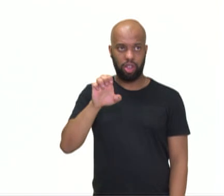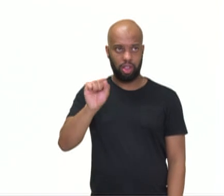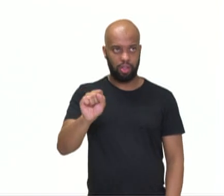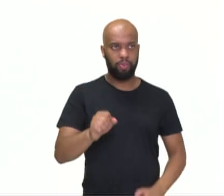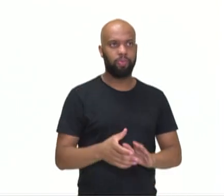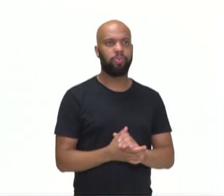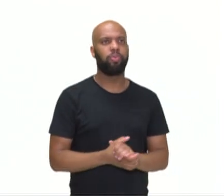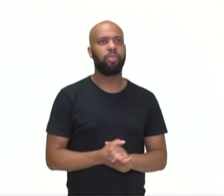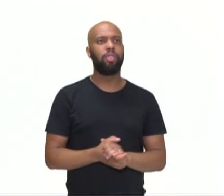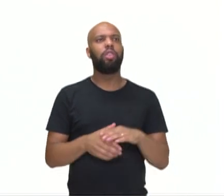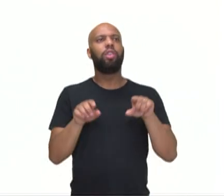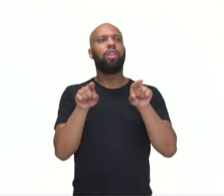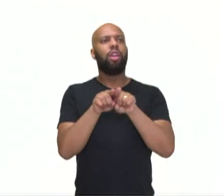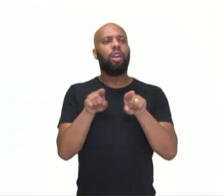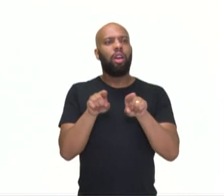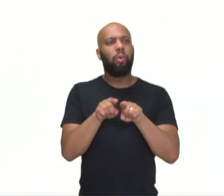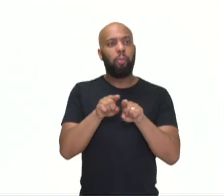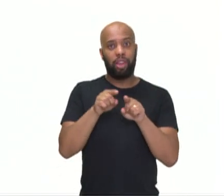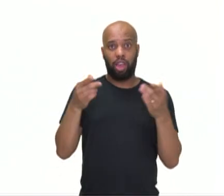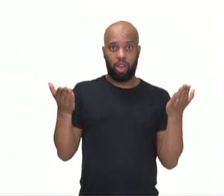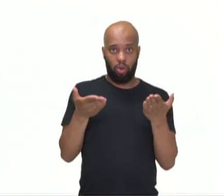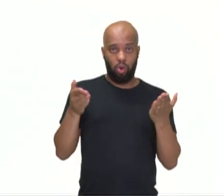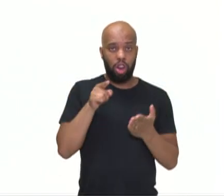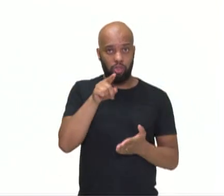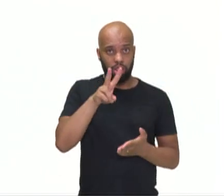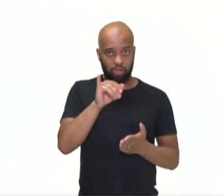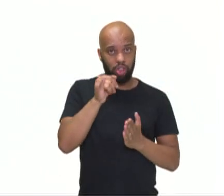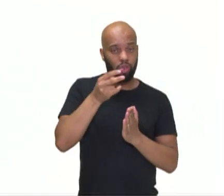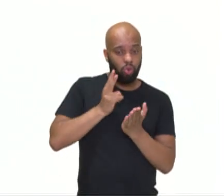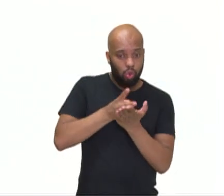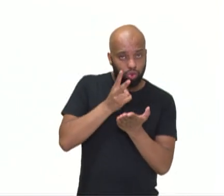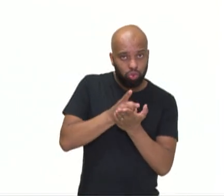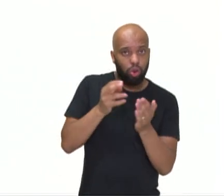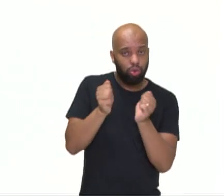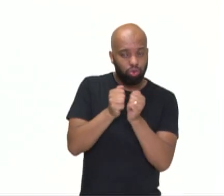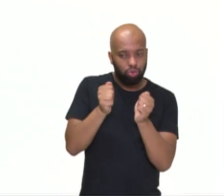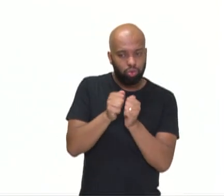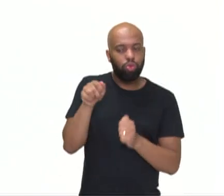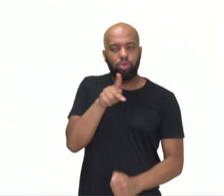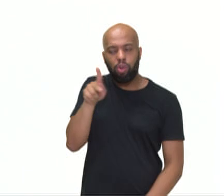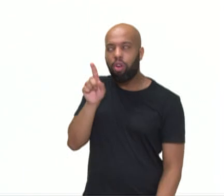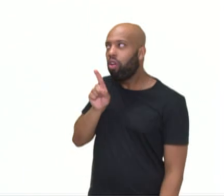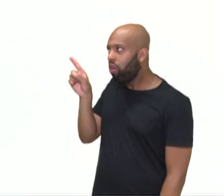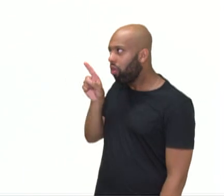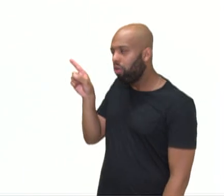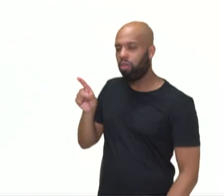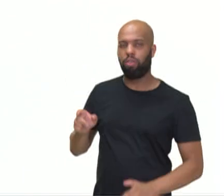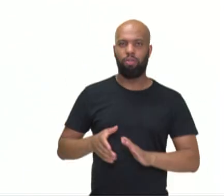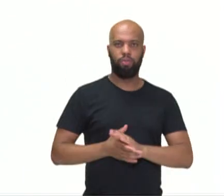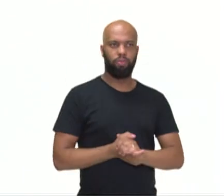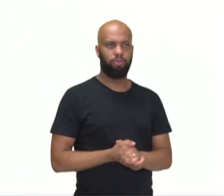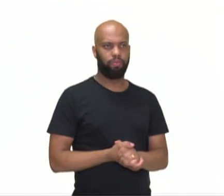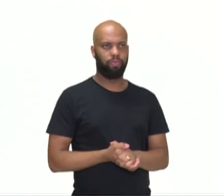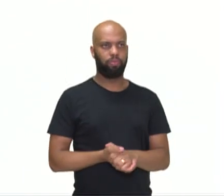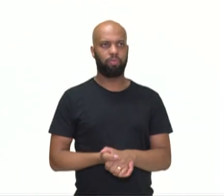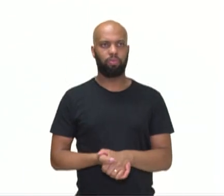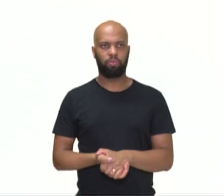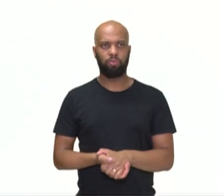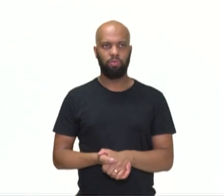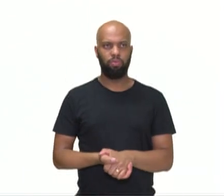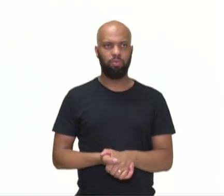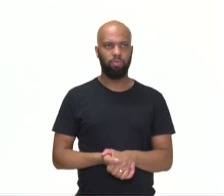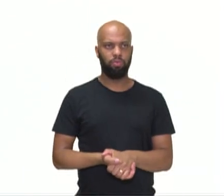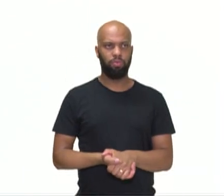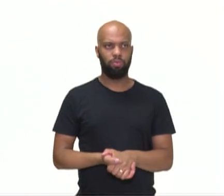Furtado. After arrest, we went to Maine and Massachusetts with our mom, sister and a friend. We stayed with